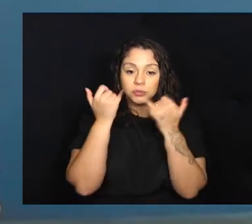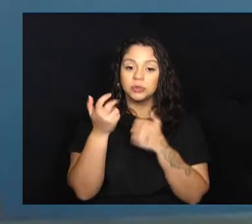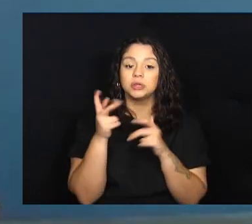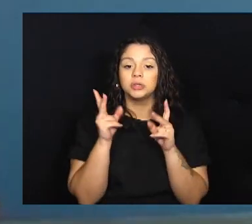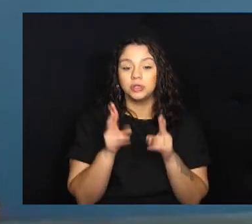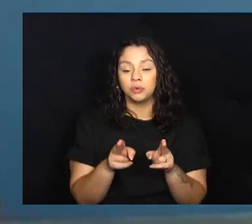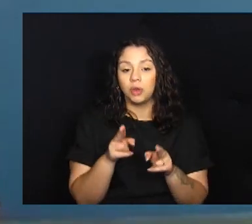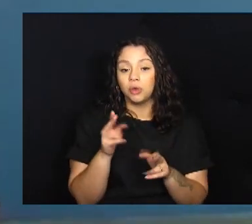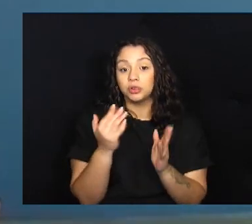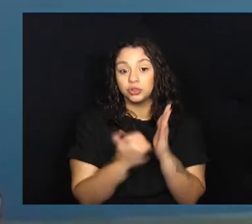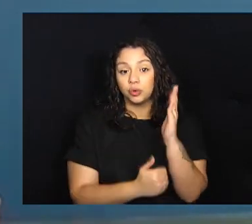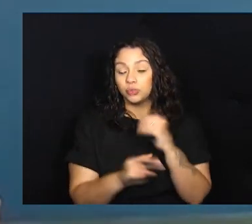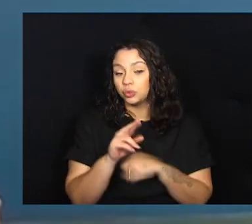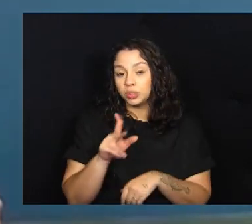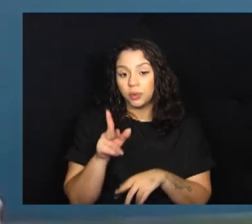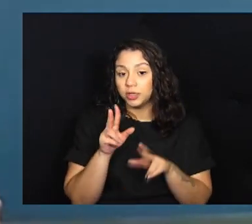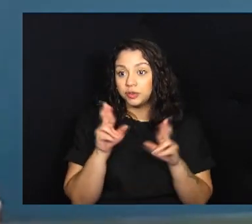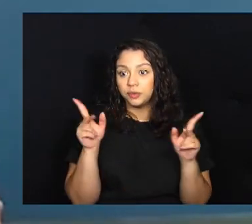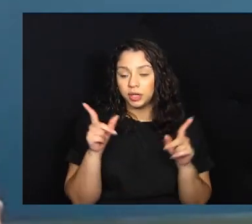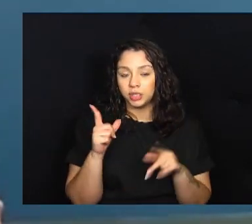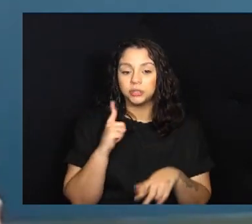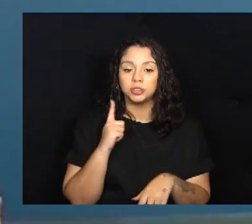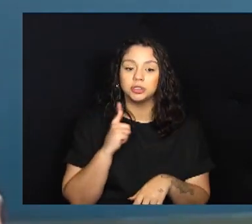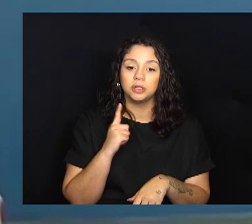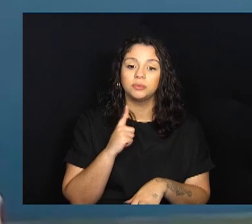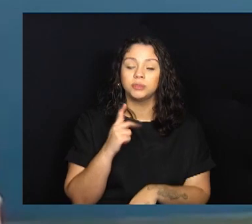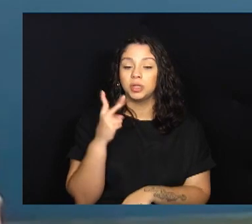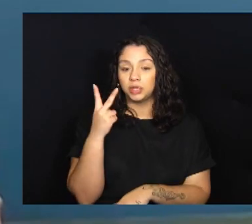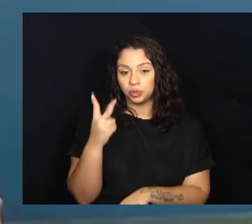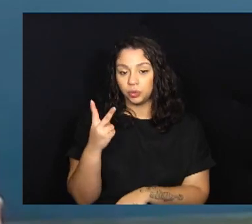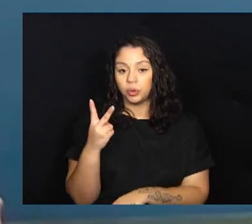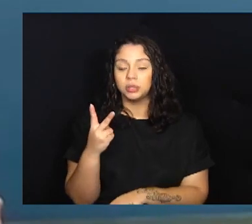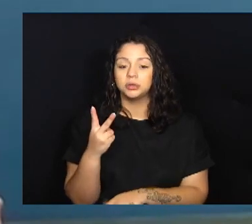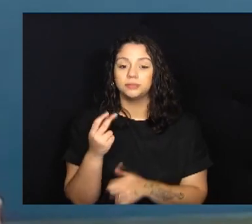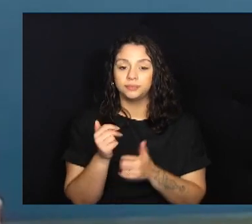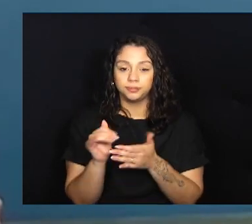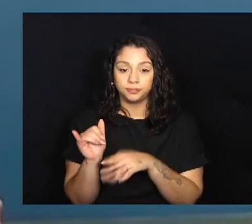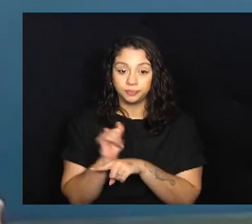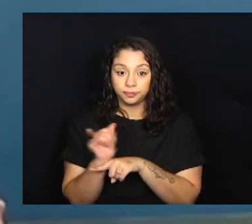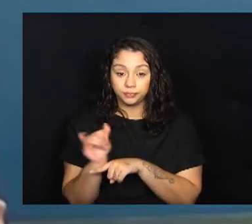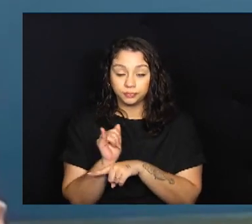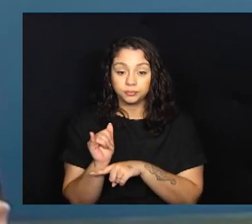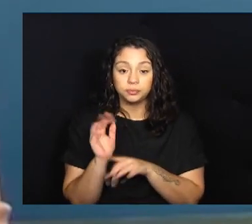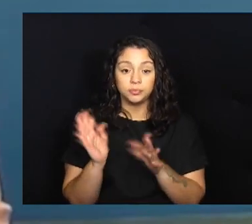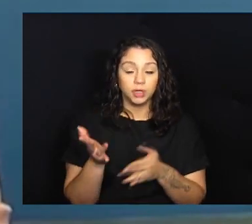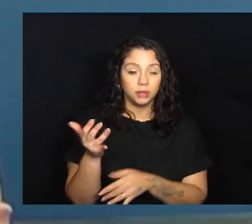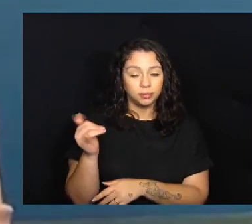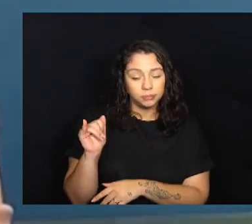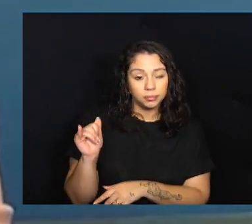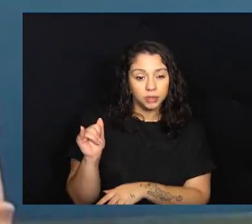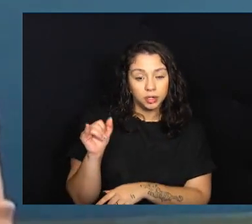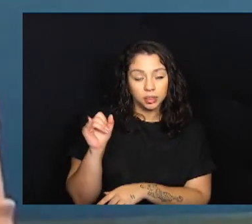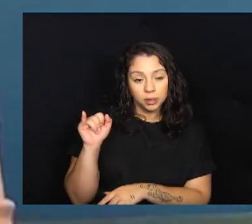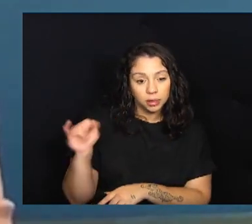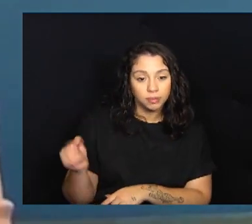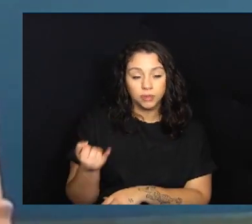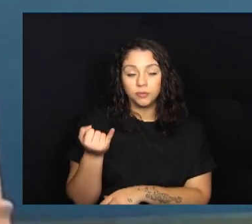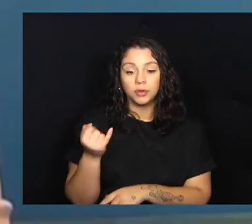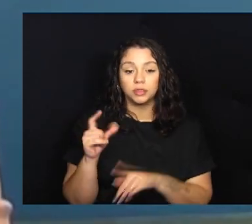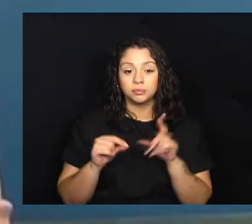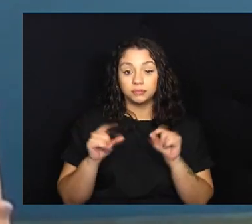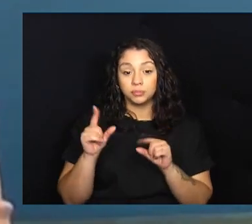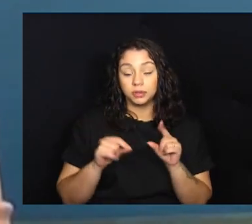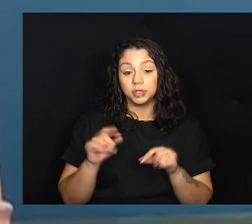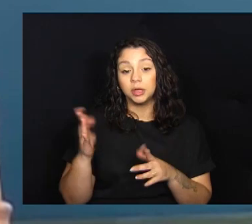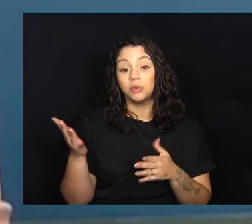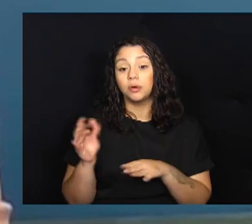não são diferentes, são exatamente os mesmos. Então, nesses 2 canais, conseguem já ver todas as informações e já escolher qual que é a